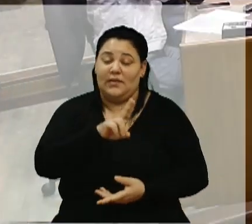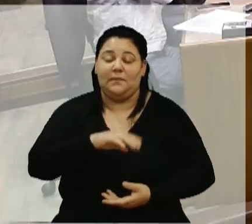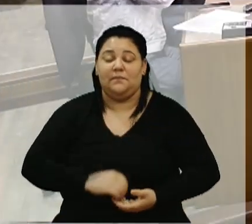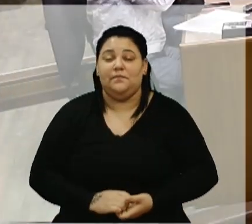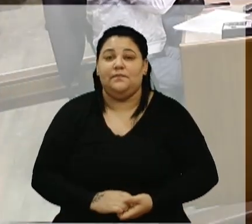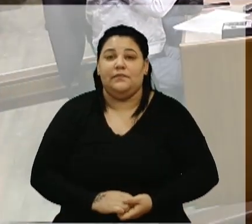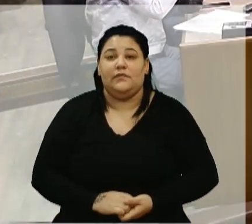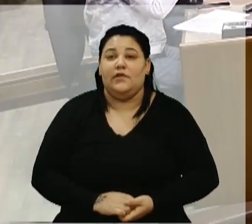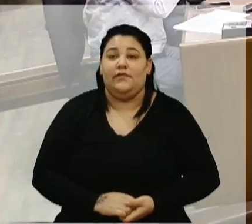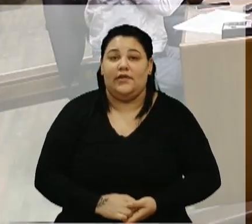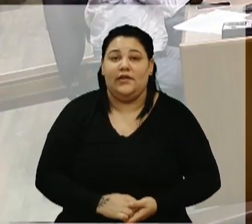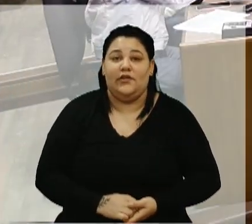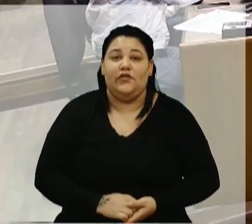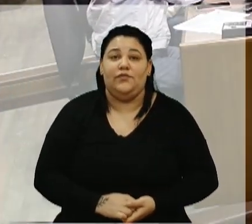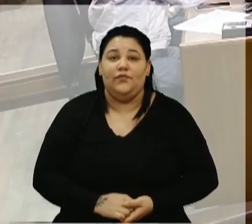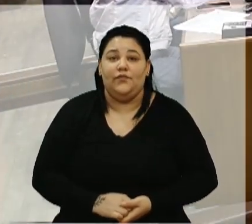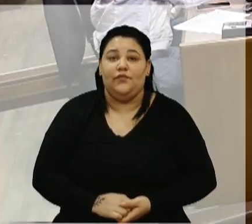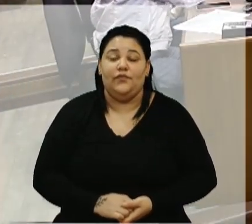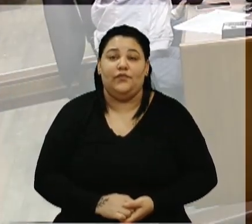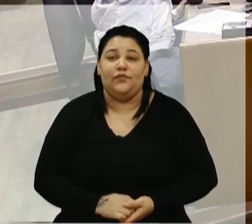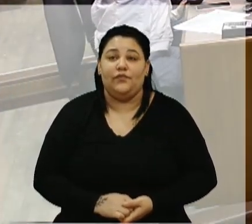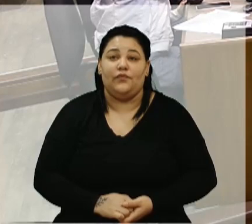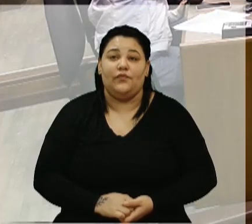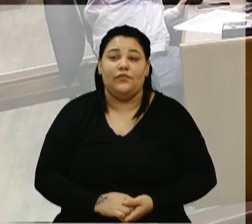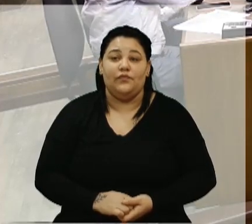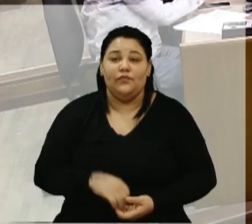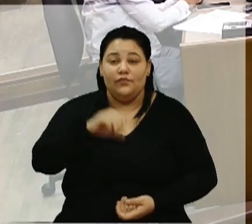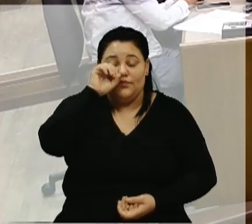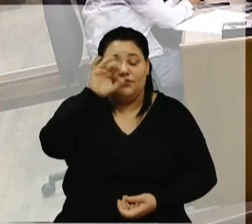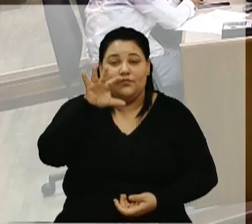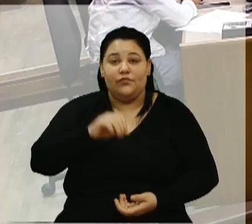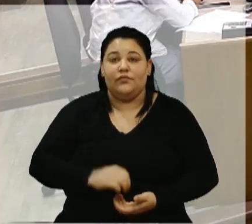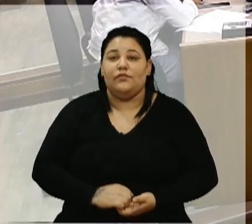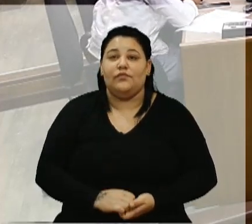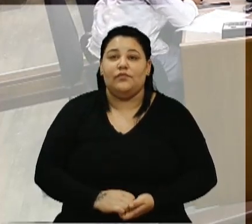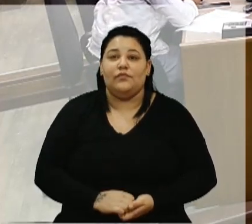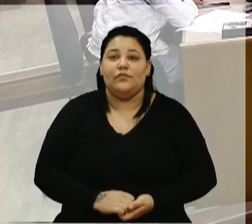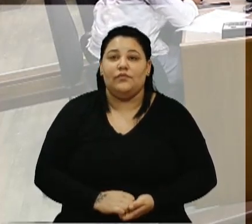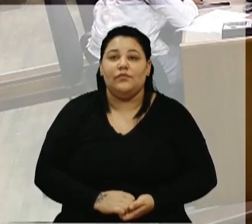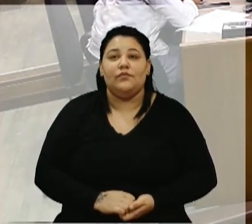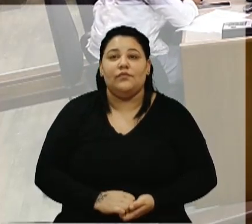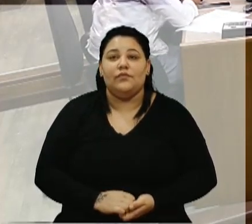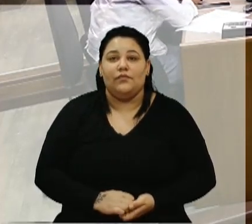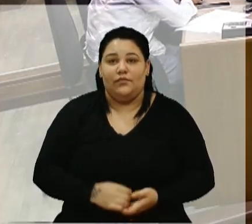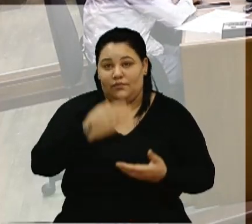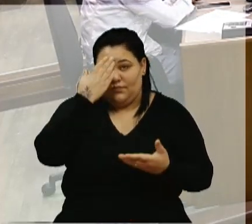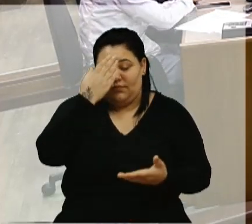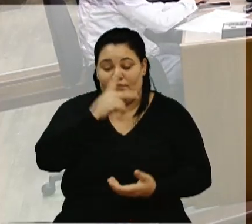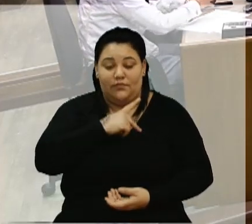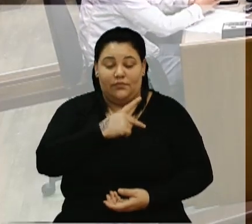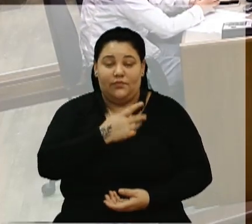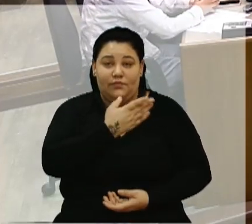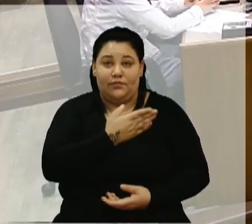presidente. Declaração de voto, vereador Fiuza. Obrigado, senhora presidente, senhoras e senhores vereadores. Primeiramente, que a moção de apoio é